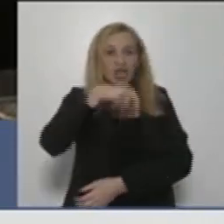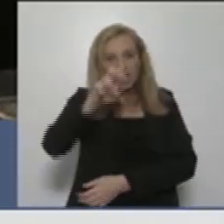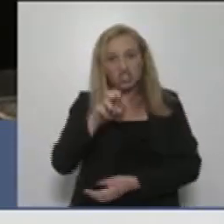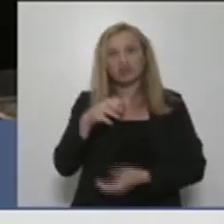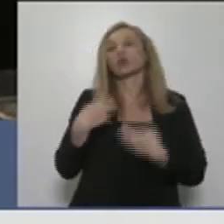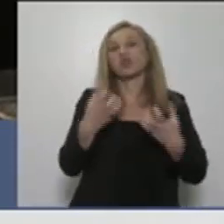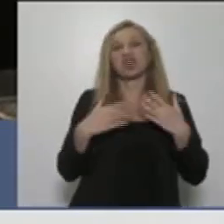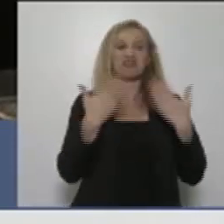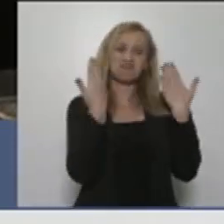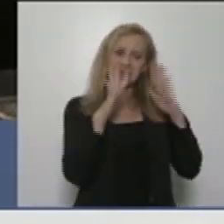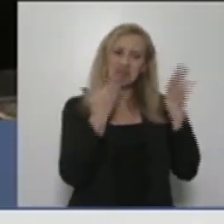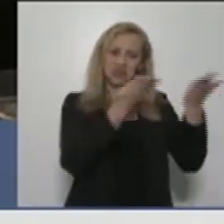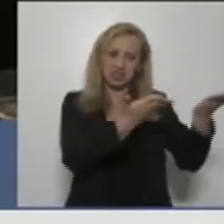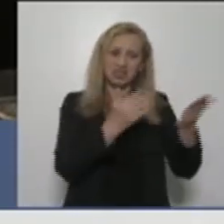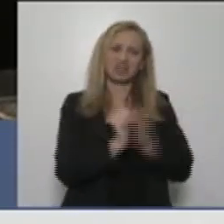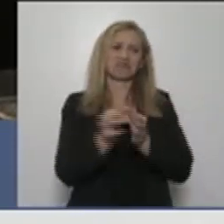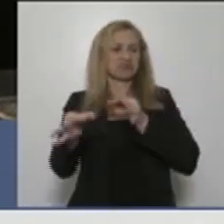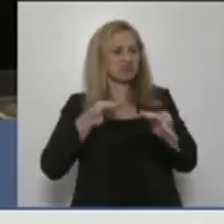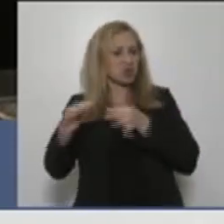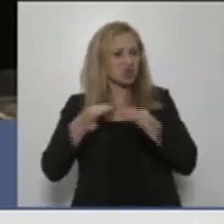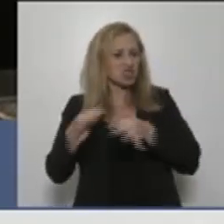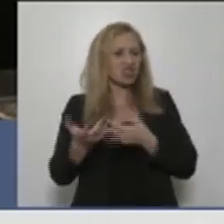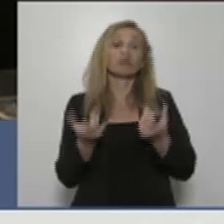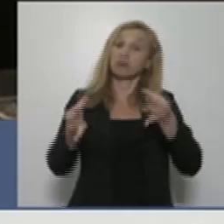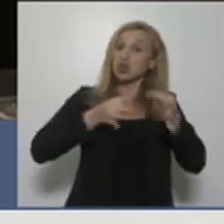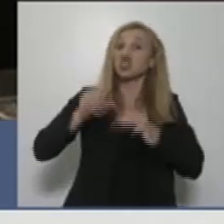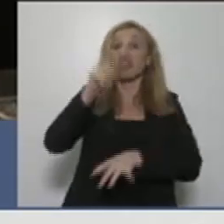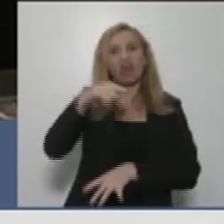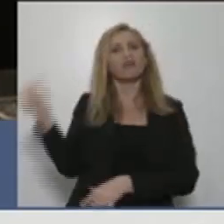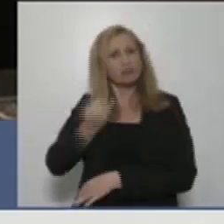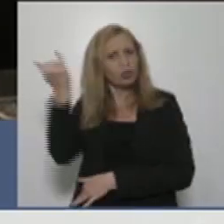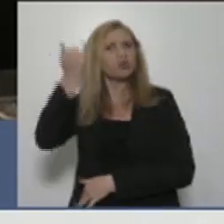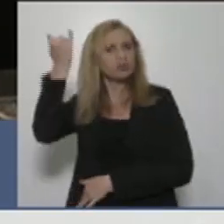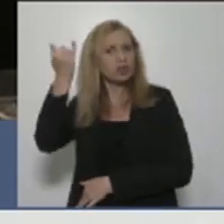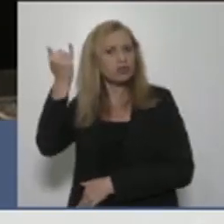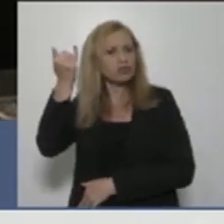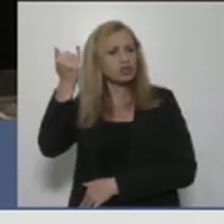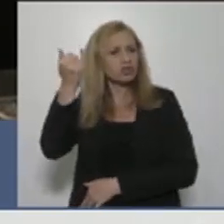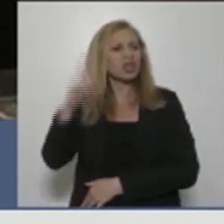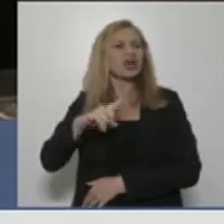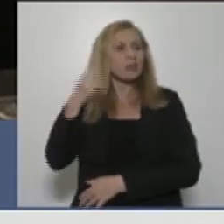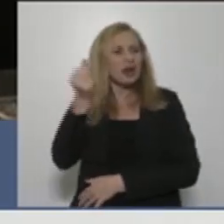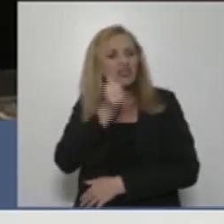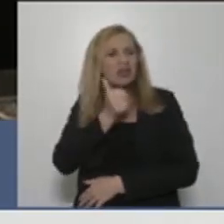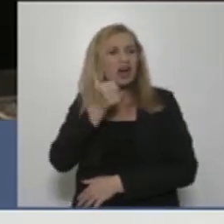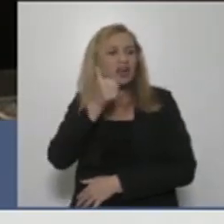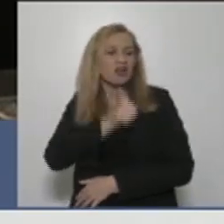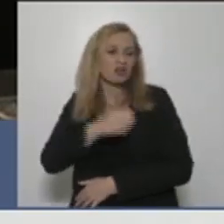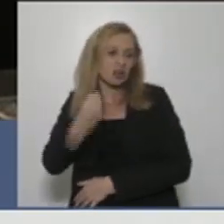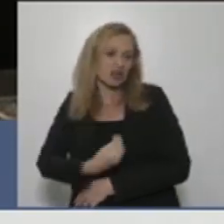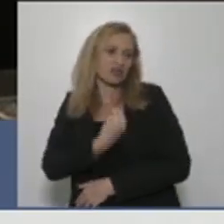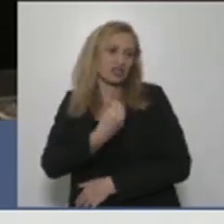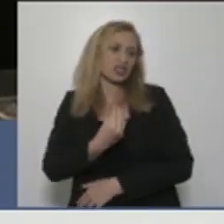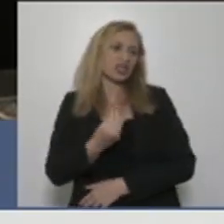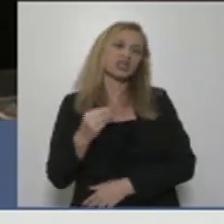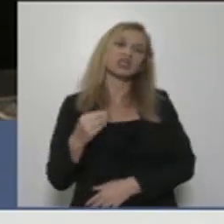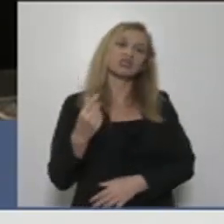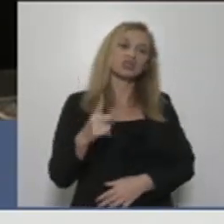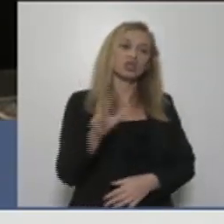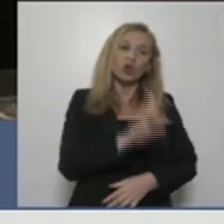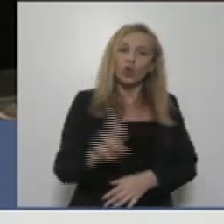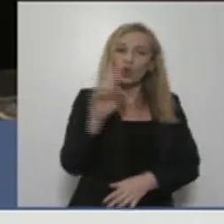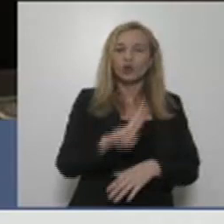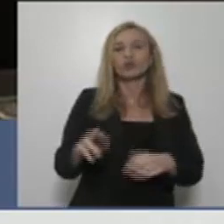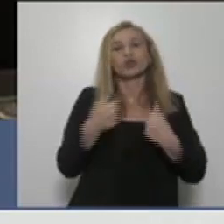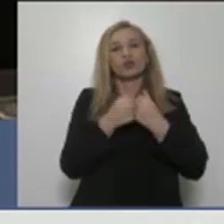aqui parabenizá-la pelo projeto, um projeto super importante, que para a vida das mulheres que pegam transporte